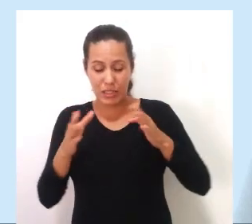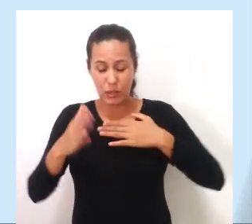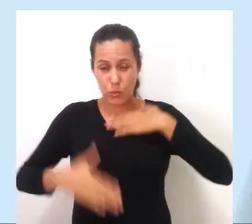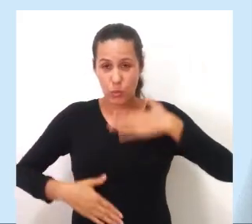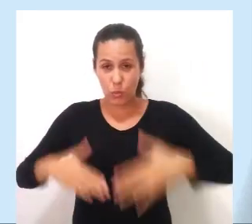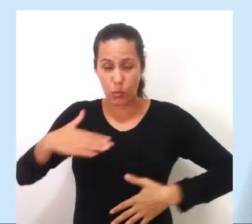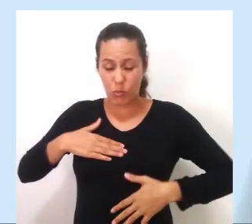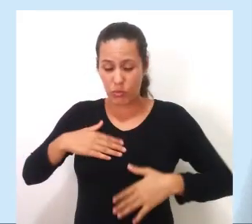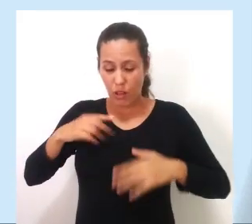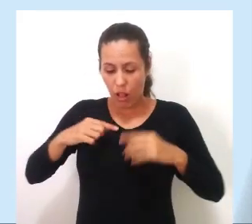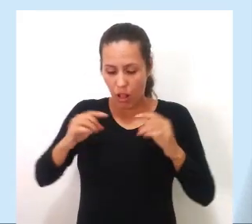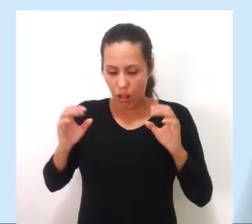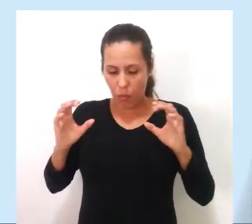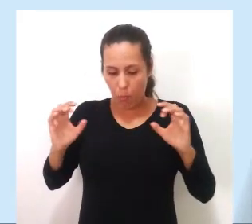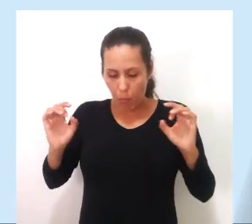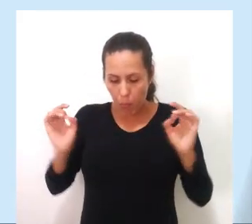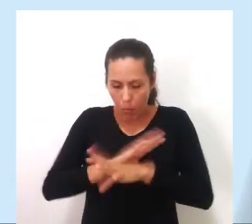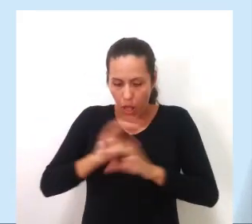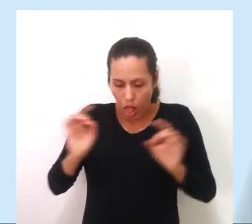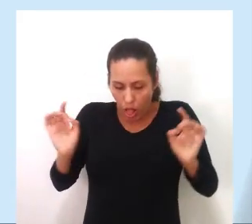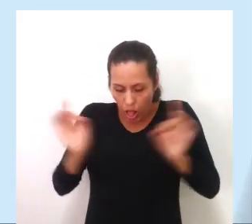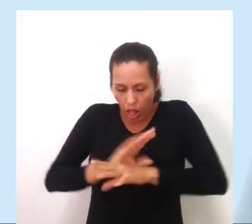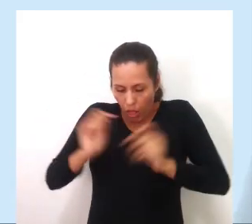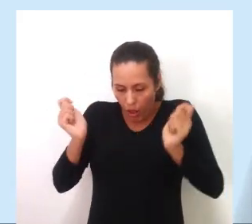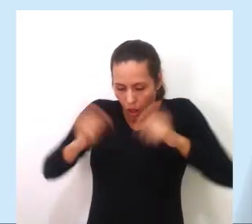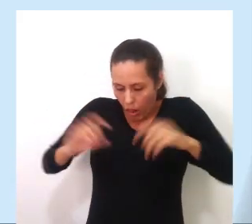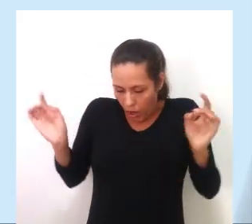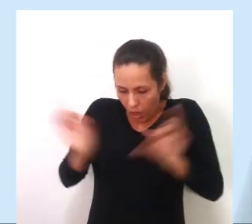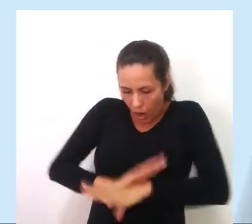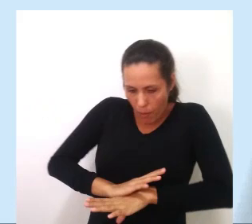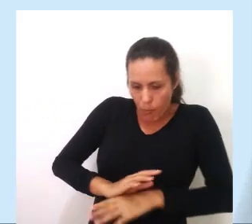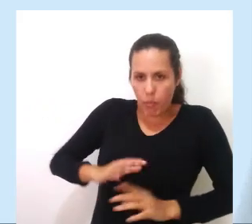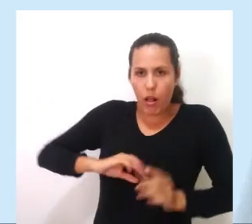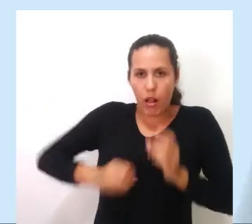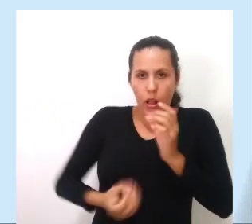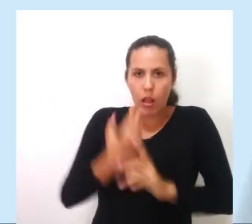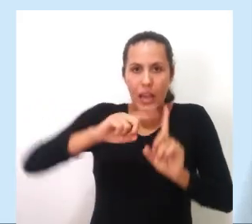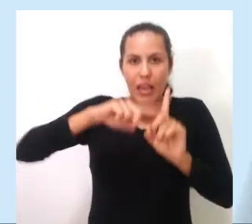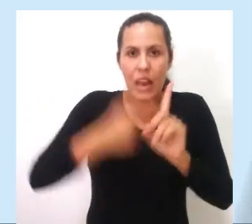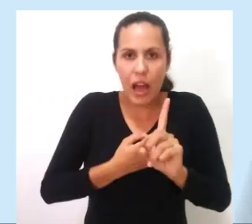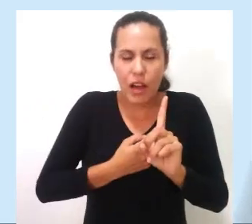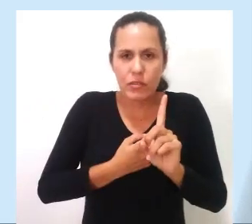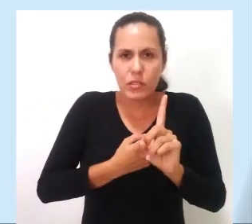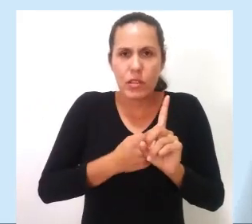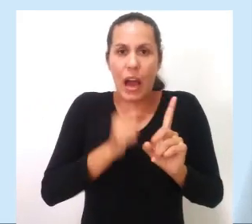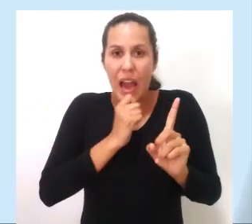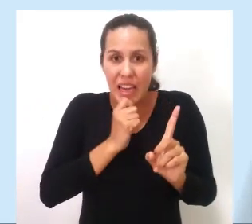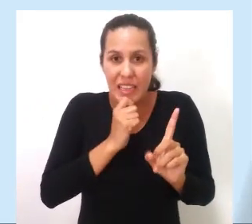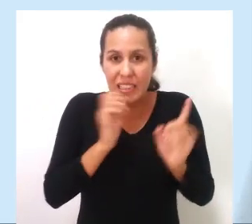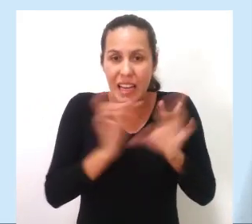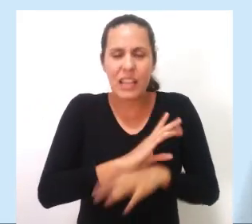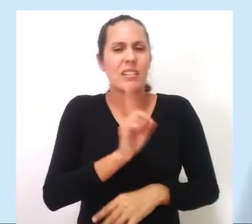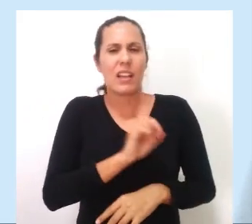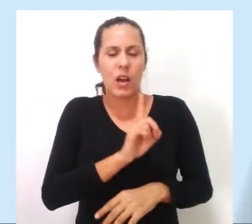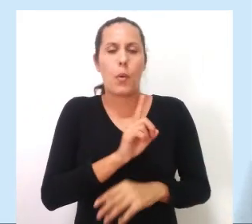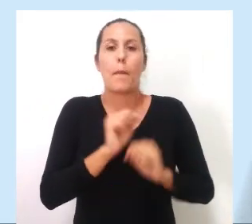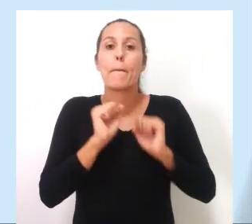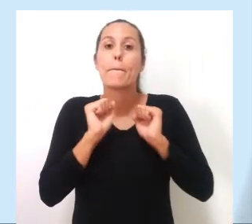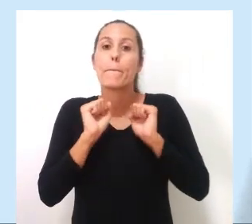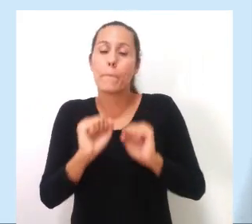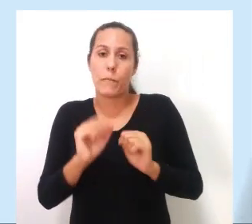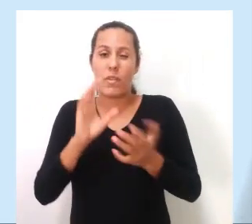ele ainda não está preparado para poder procriar. Ele pode sim, a partir da